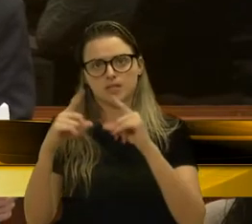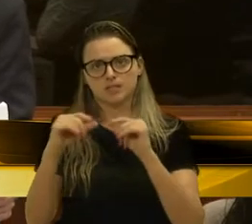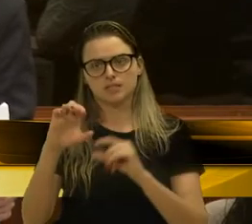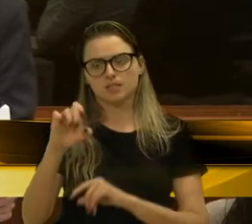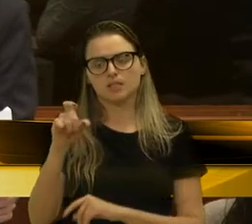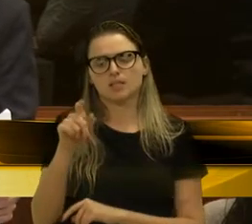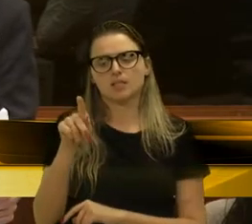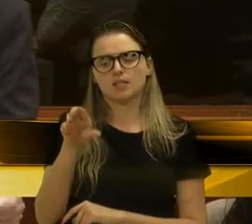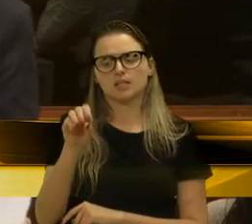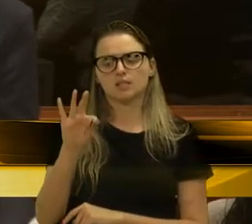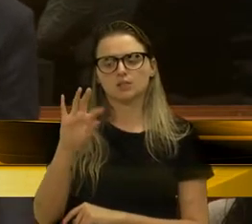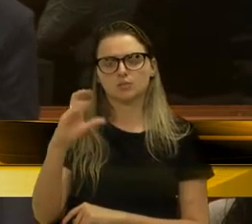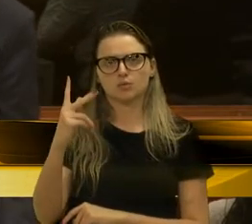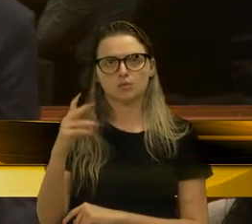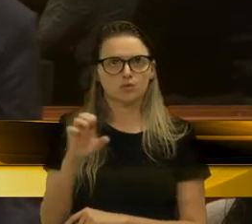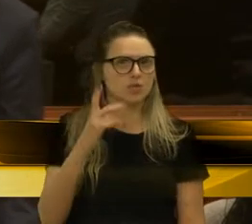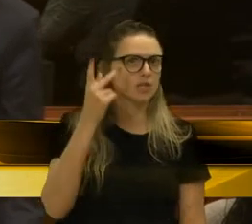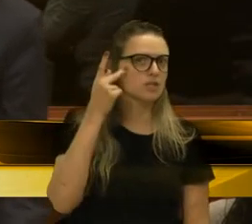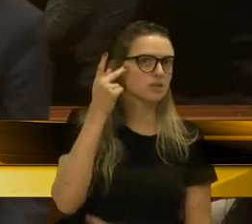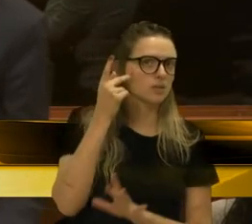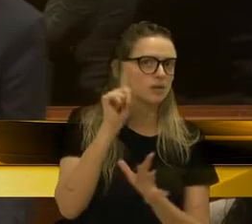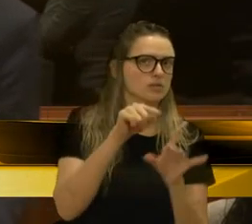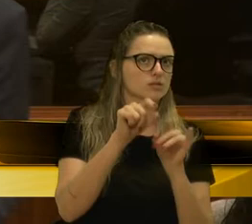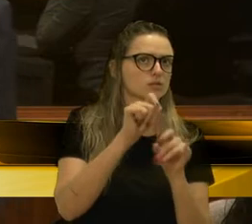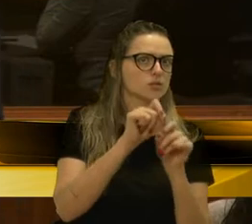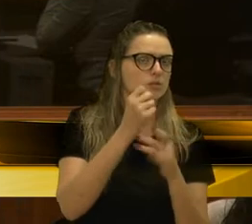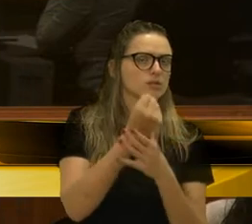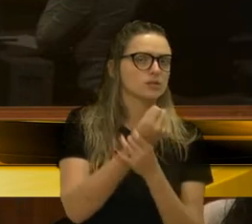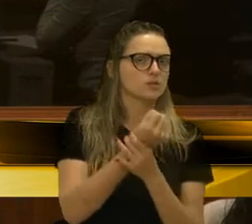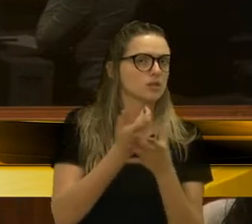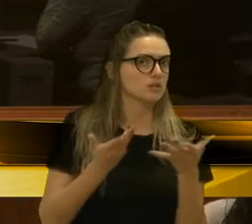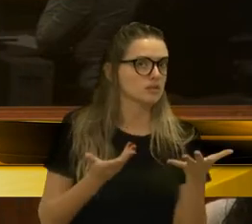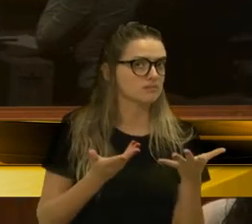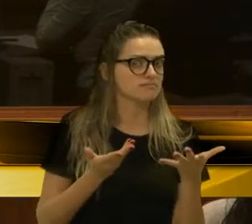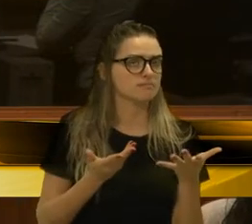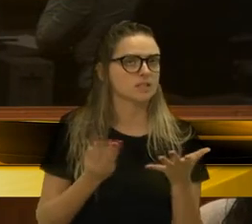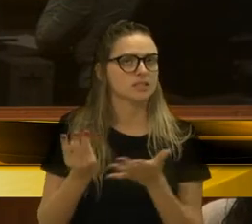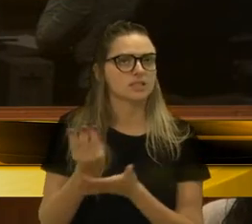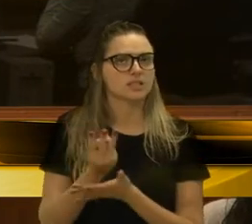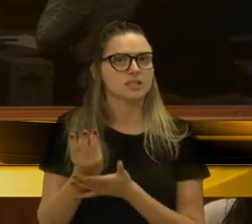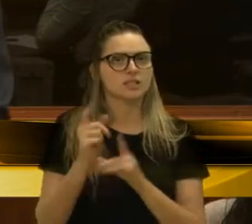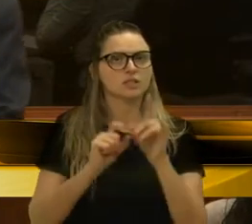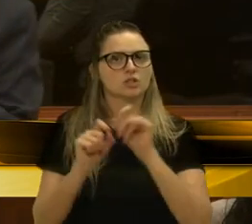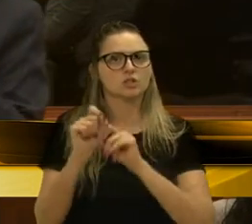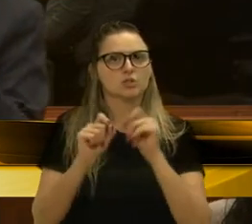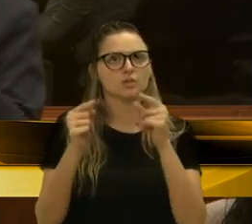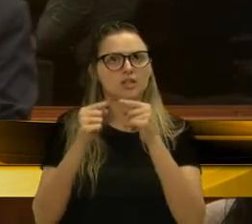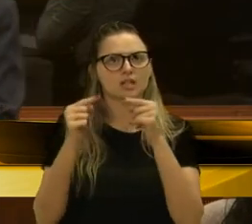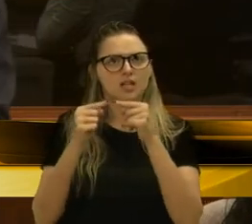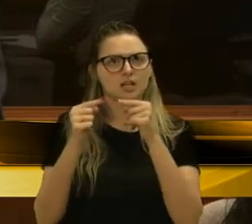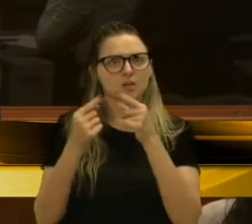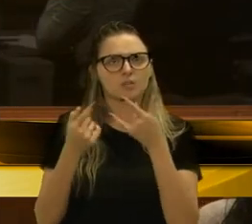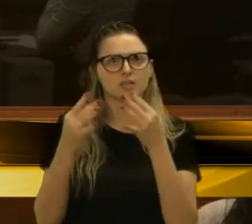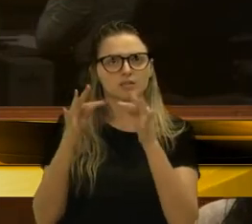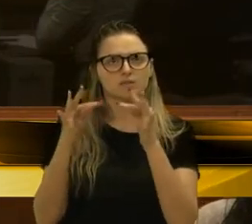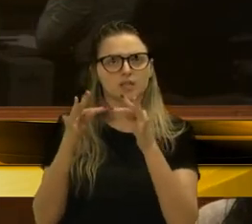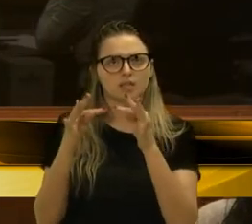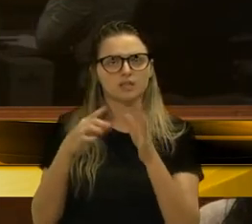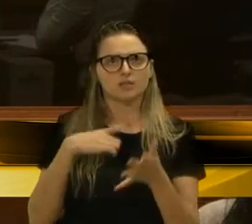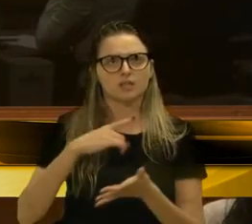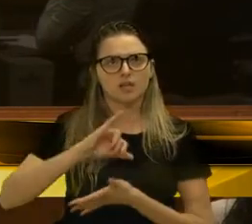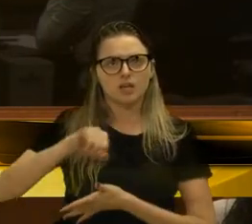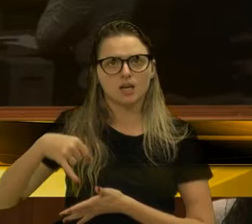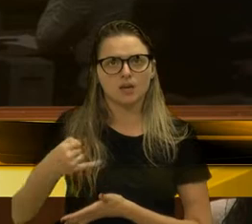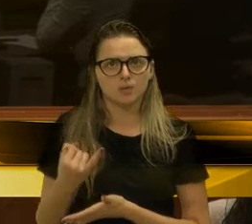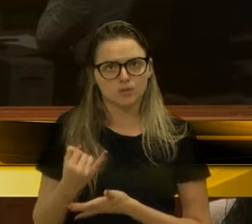turismo, São Paulo, que virá a questão de segurança. Por serem debates técnicos, não seria oportuno nós